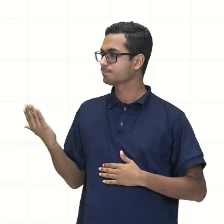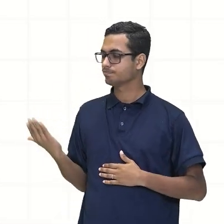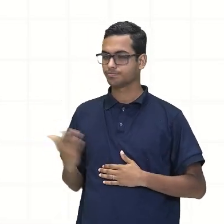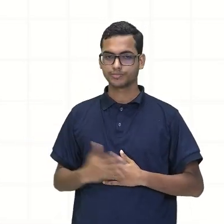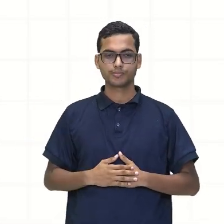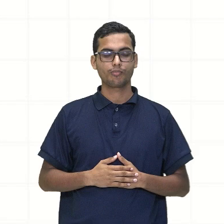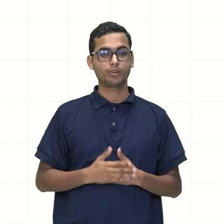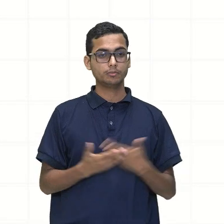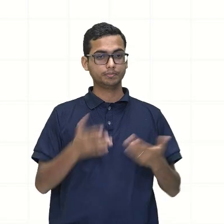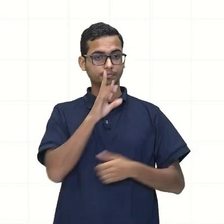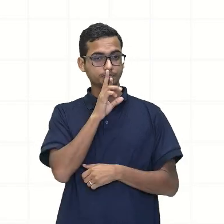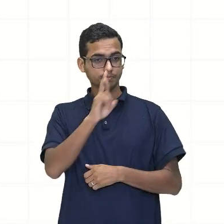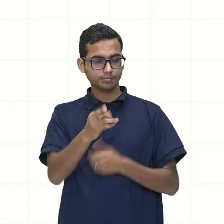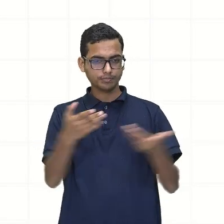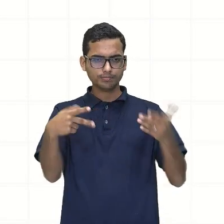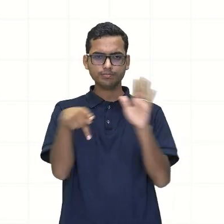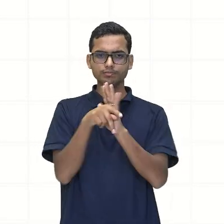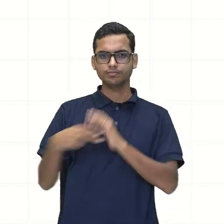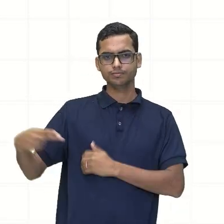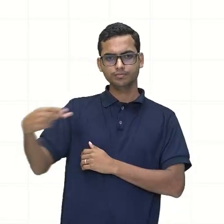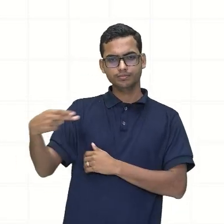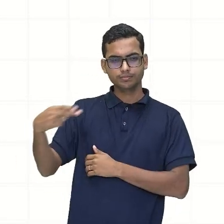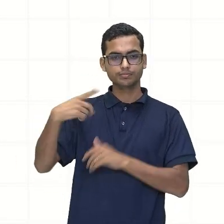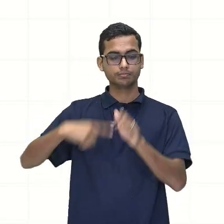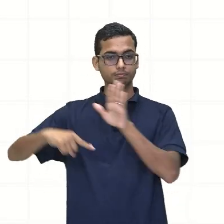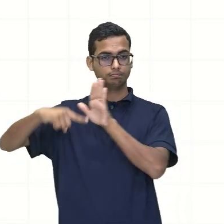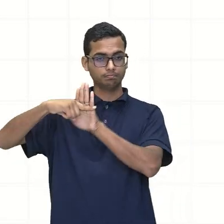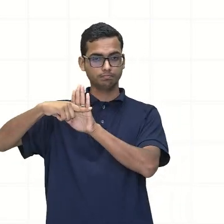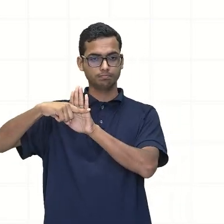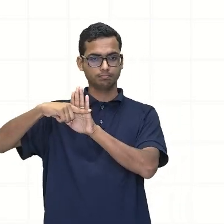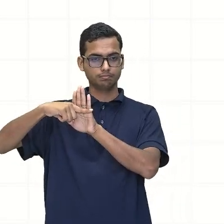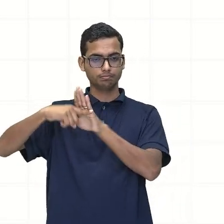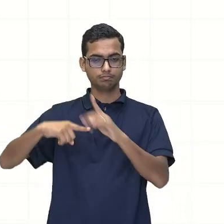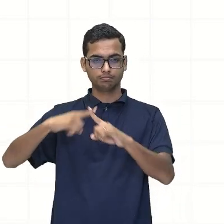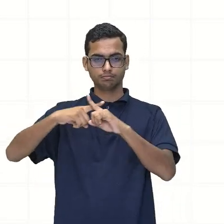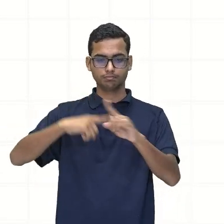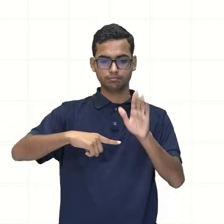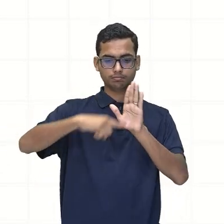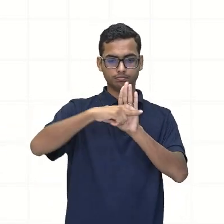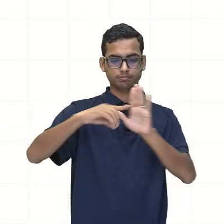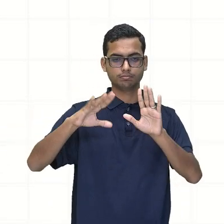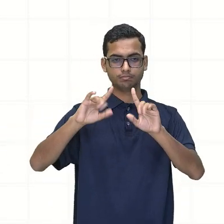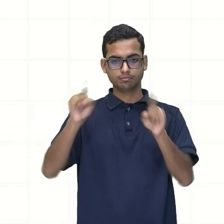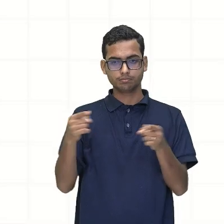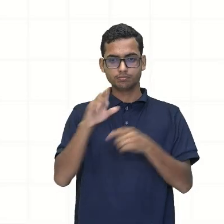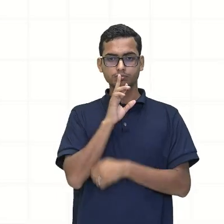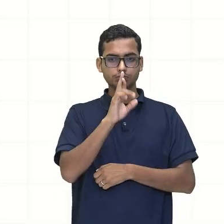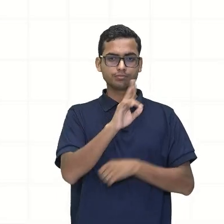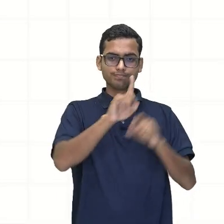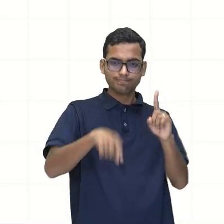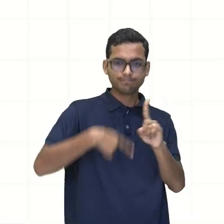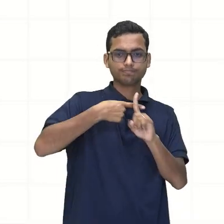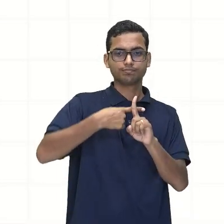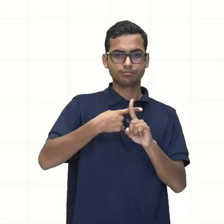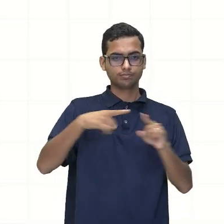Então, resolvendo aqui, ó, menos vezes menos, positivo, né? 3 vezes 2,